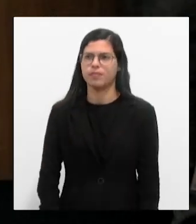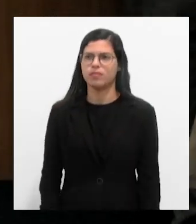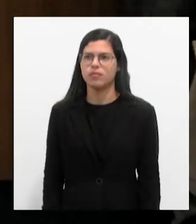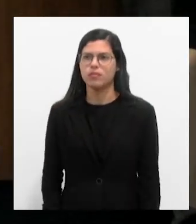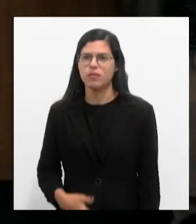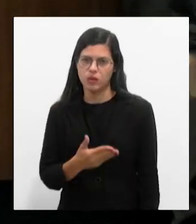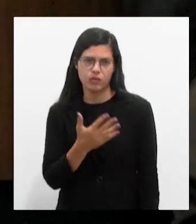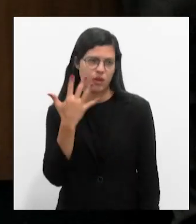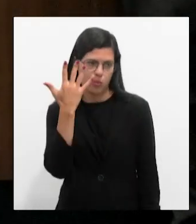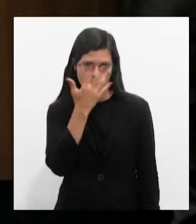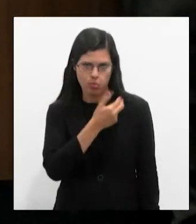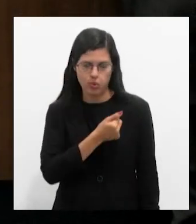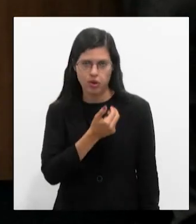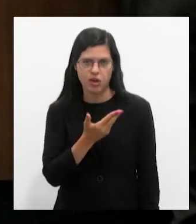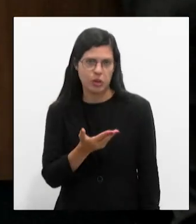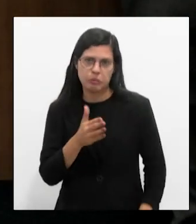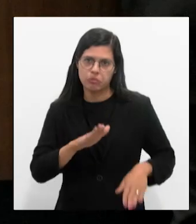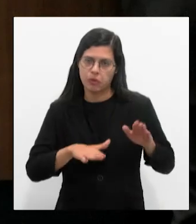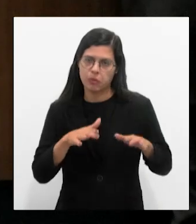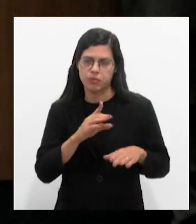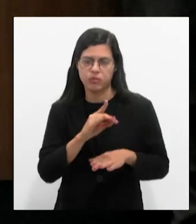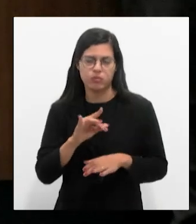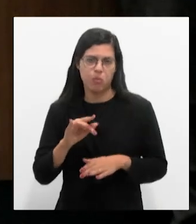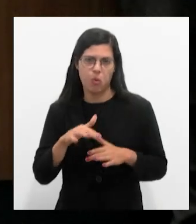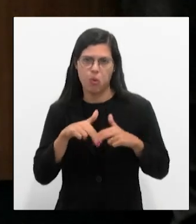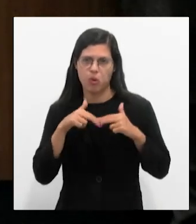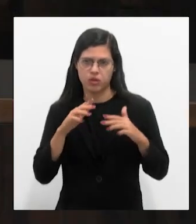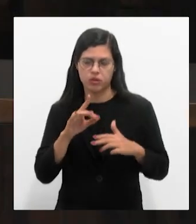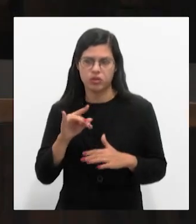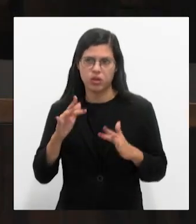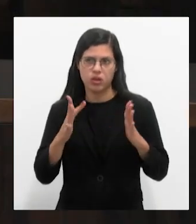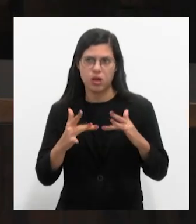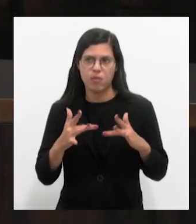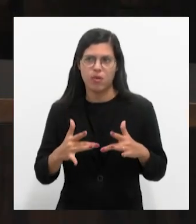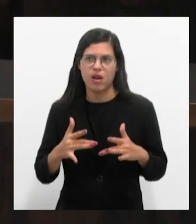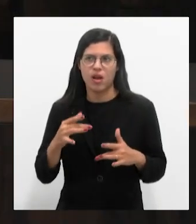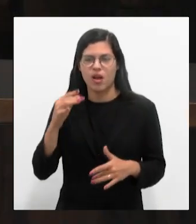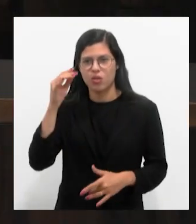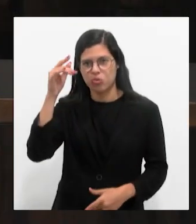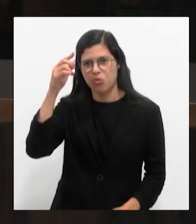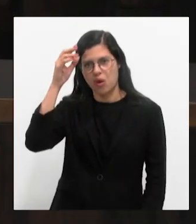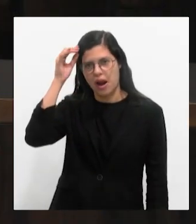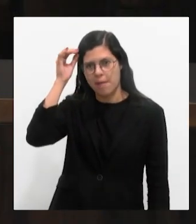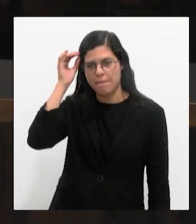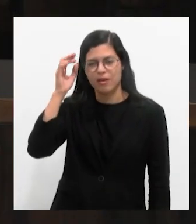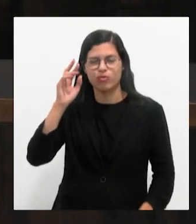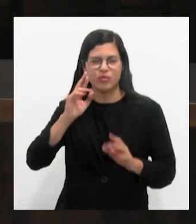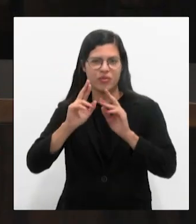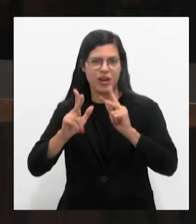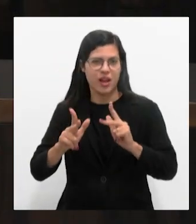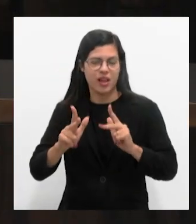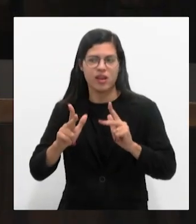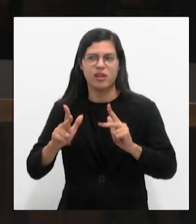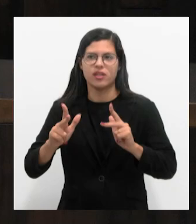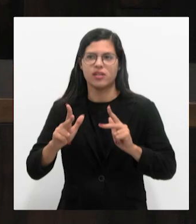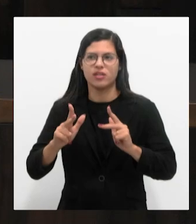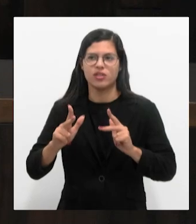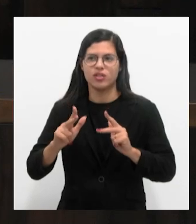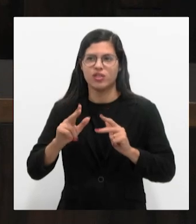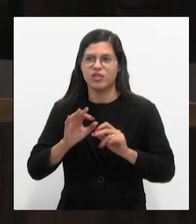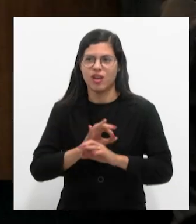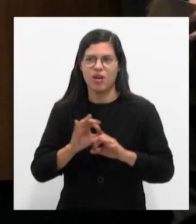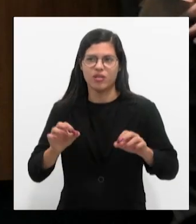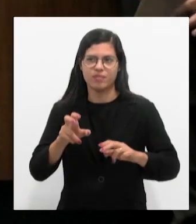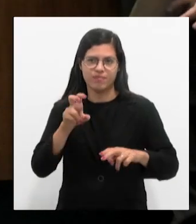está muito bonito hoje, talvez pelo Dia dos Namorados também, um cabelo diferente. Parabenizar a Vossa Excelência, que fica muito bem nessa cadeira. Eu tenho